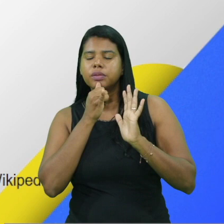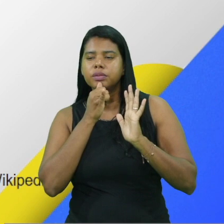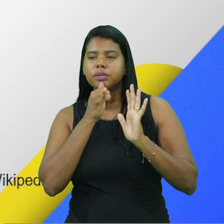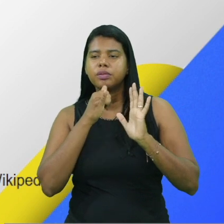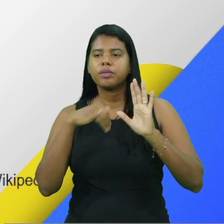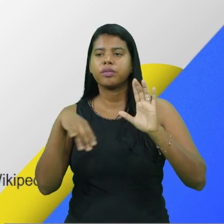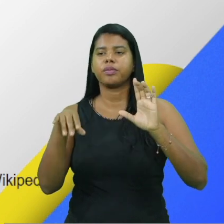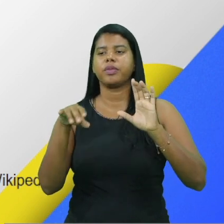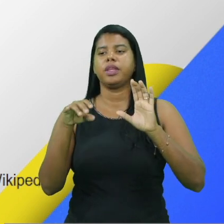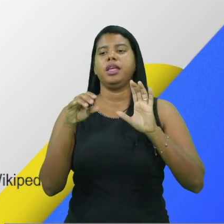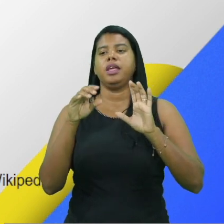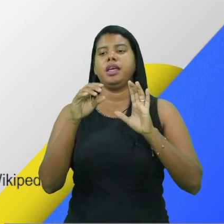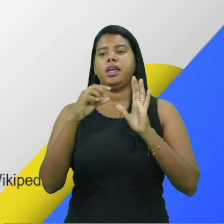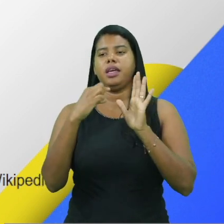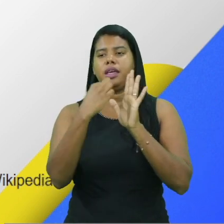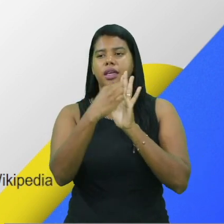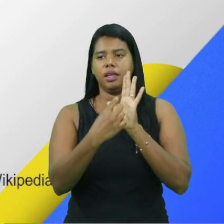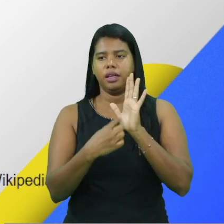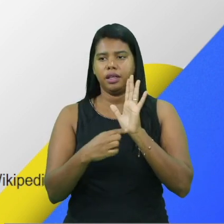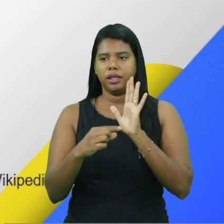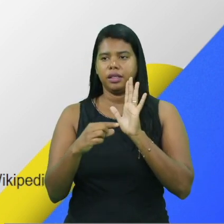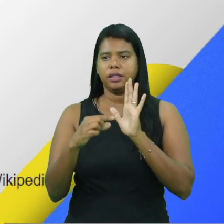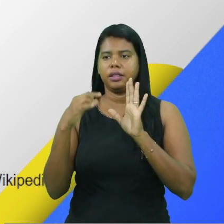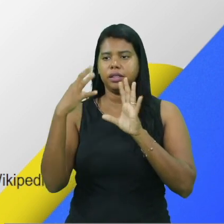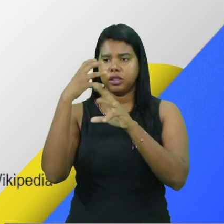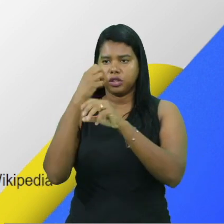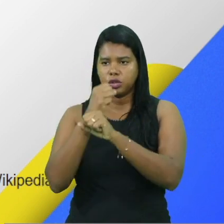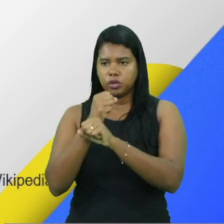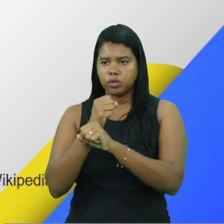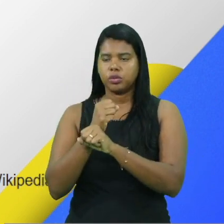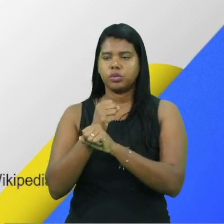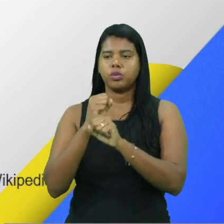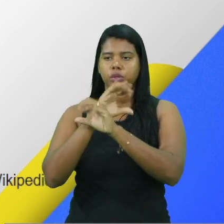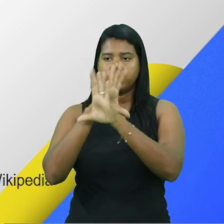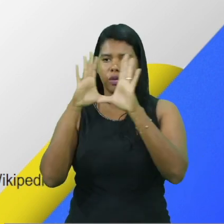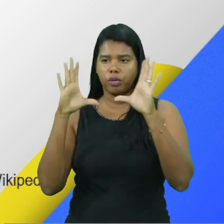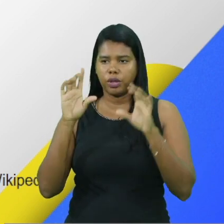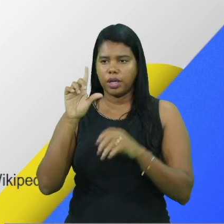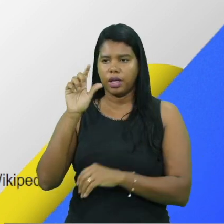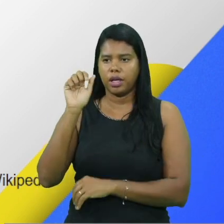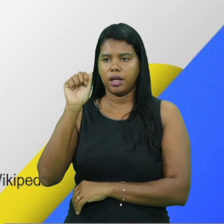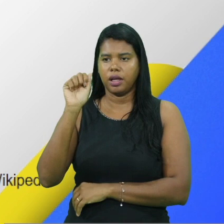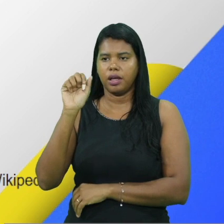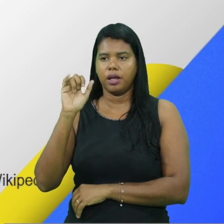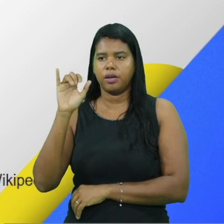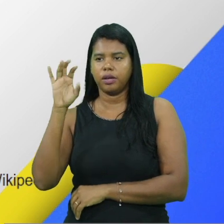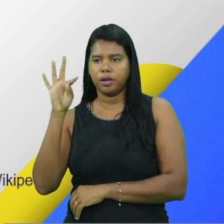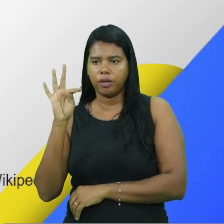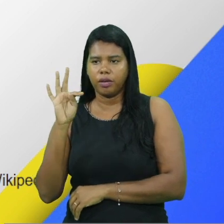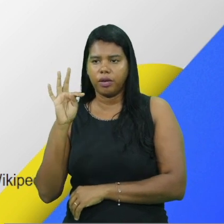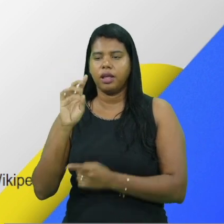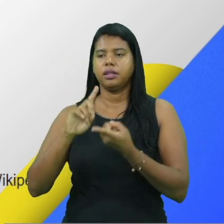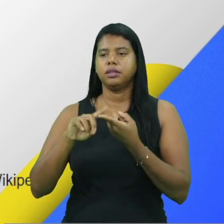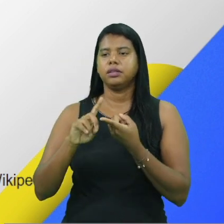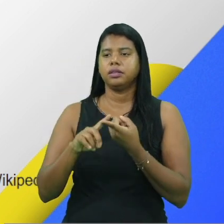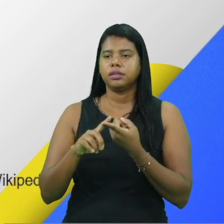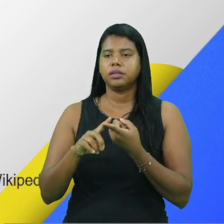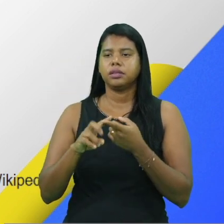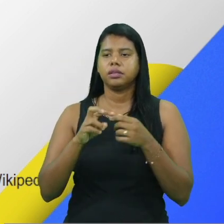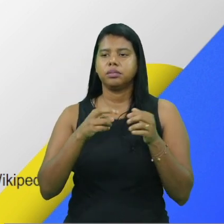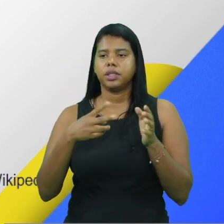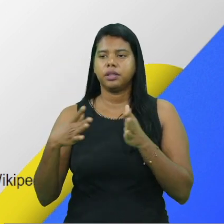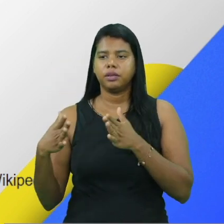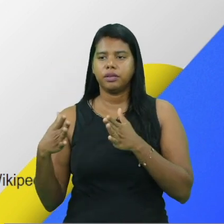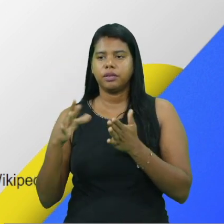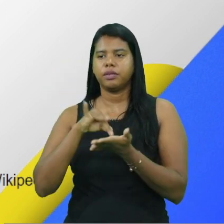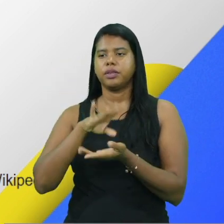fonte negritada, você tem o light, que é o claro, você tem as fontes regulares,